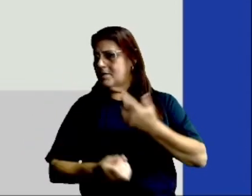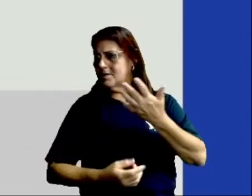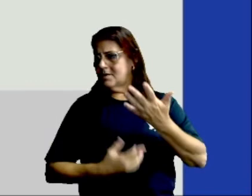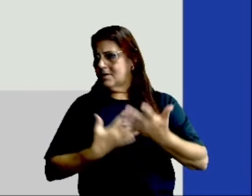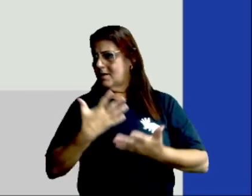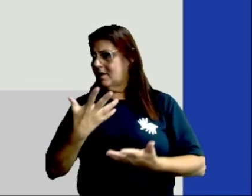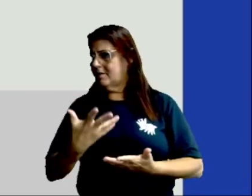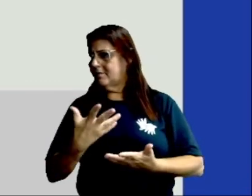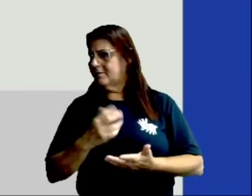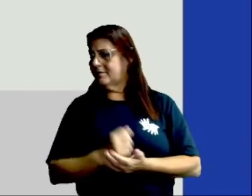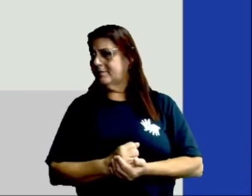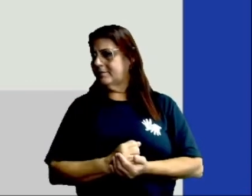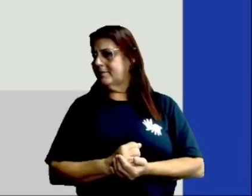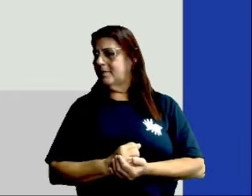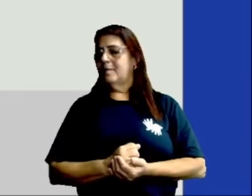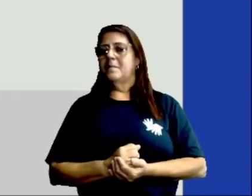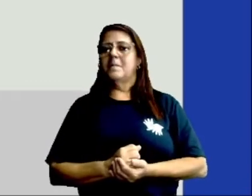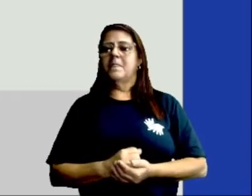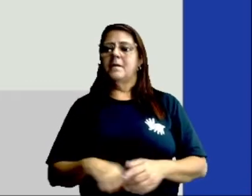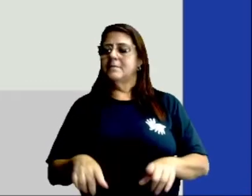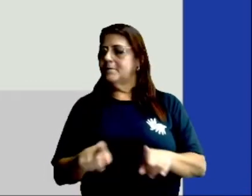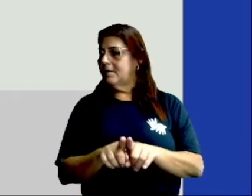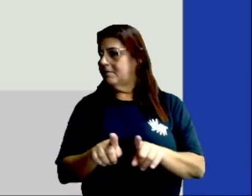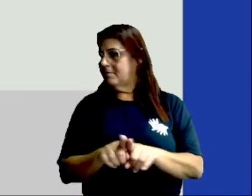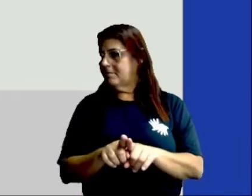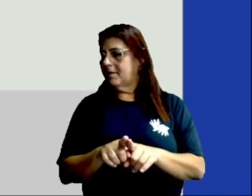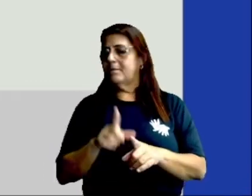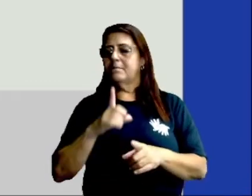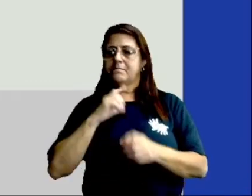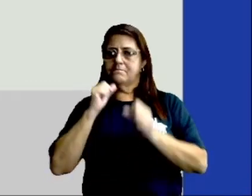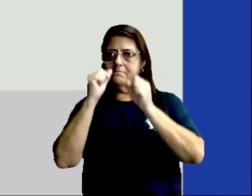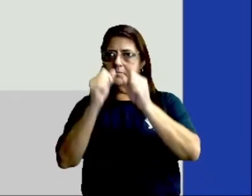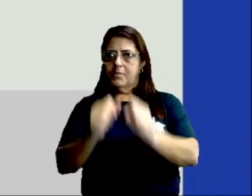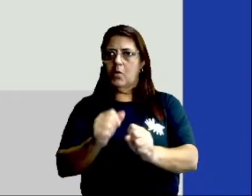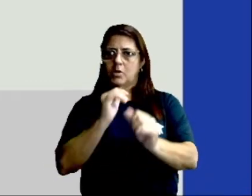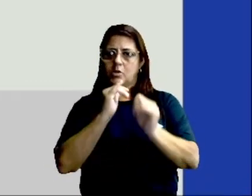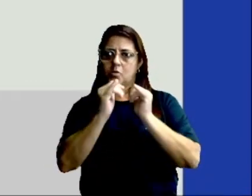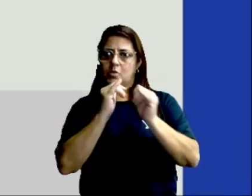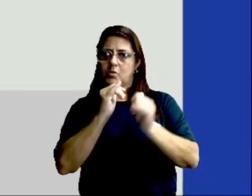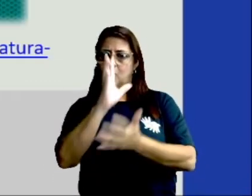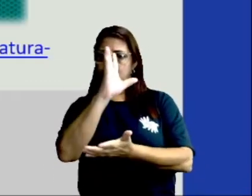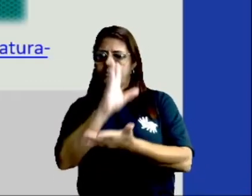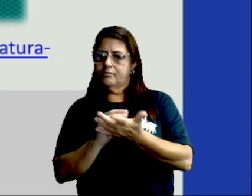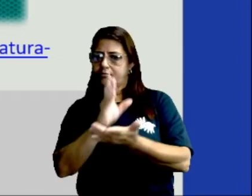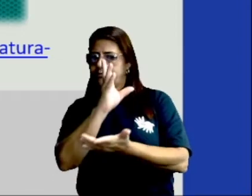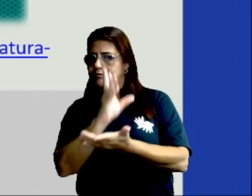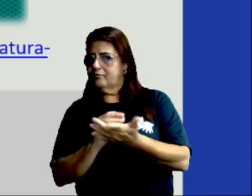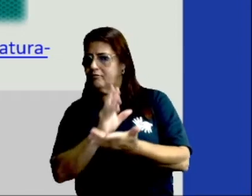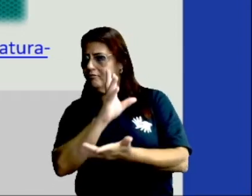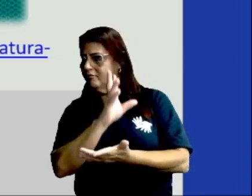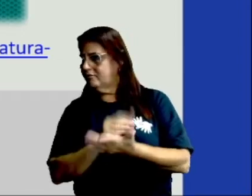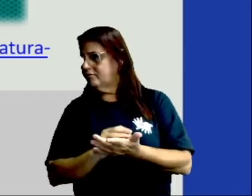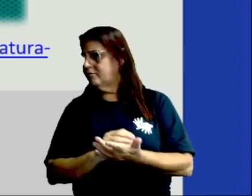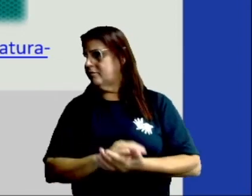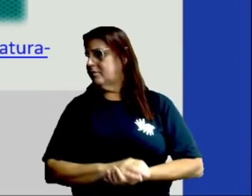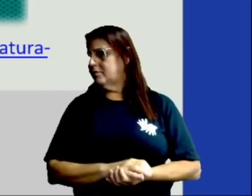Prosa e Poesia, lá do Ceará, e disponível para baixar, como eu disse, para vocês gratuitamente, ó.